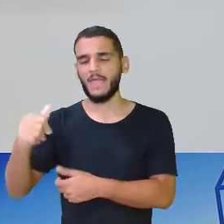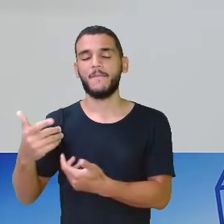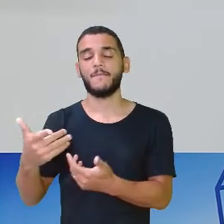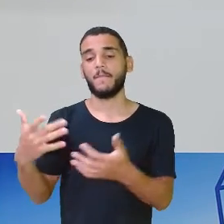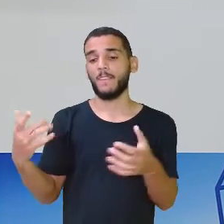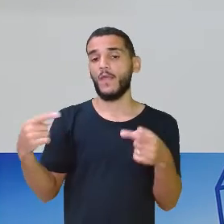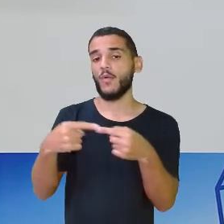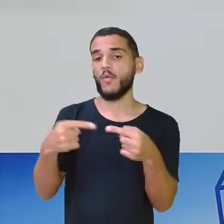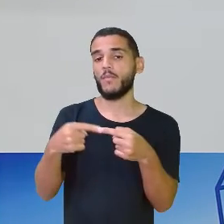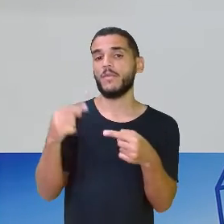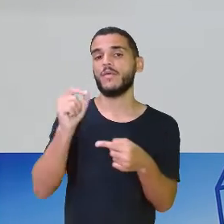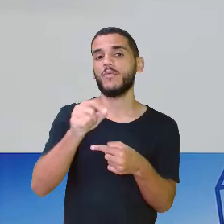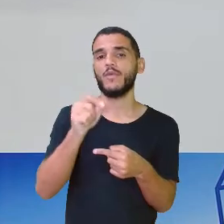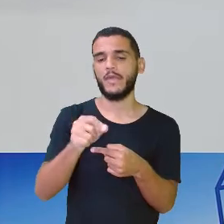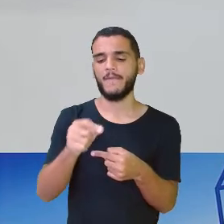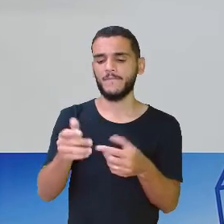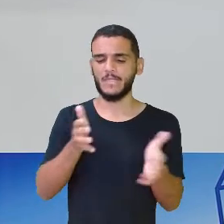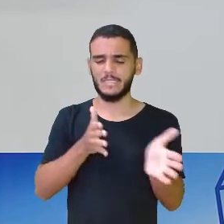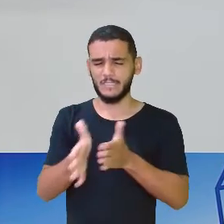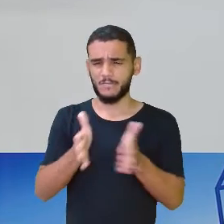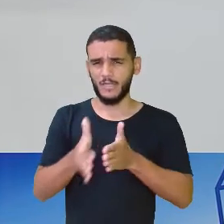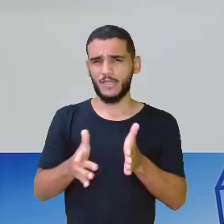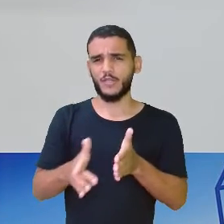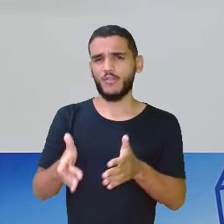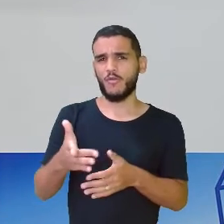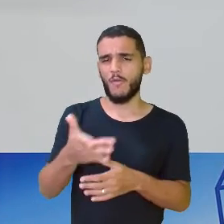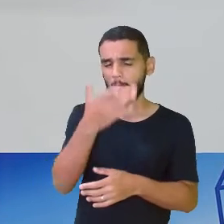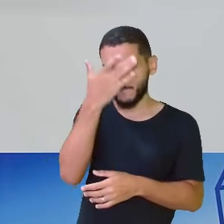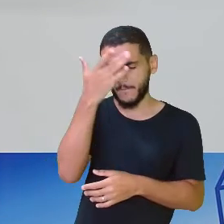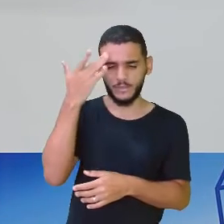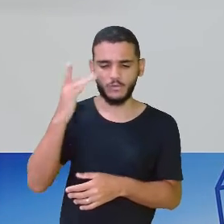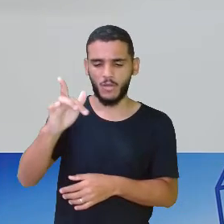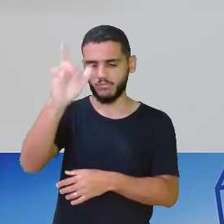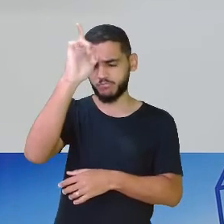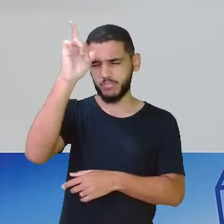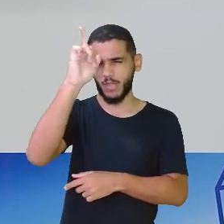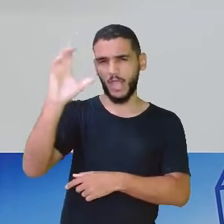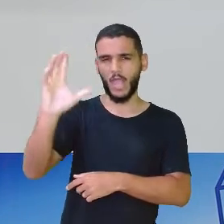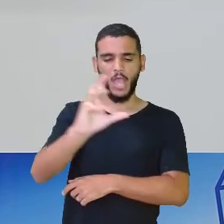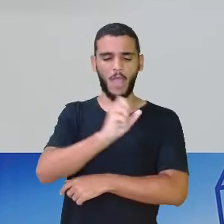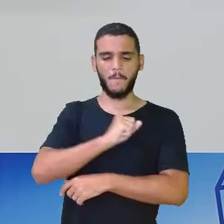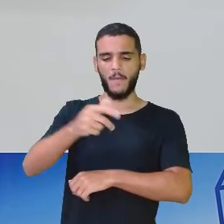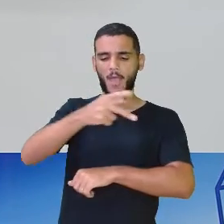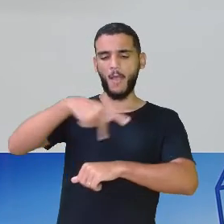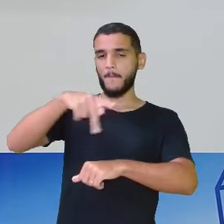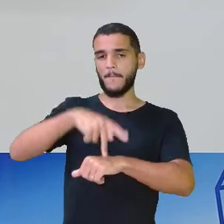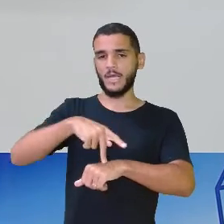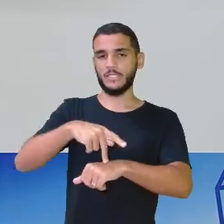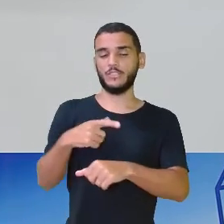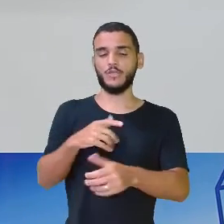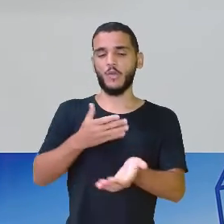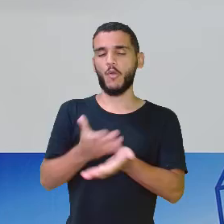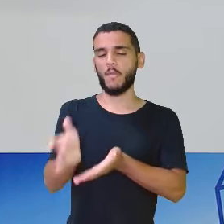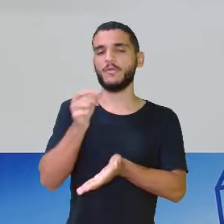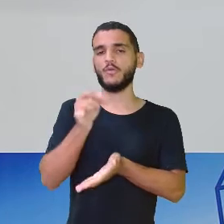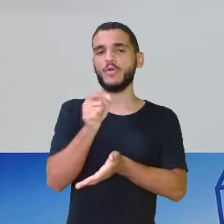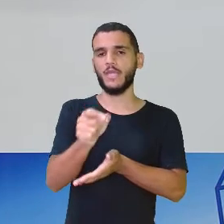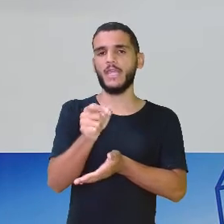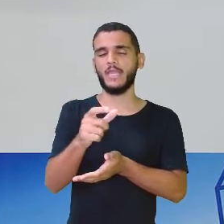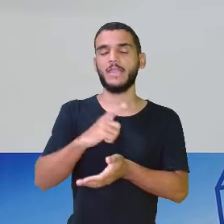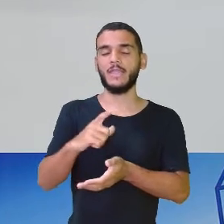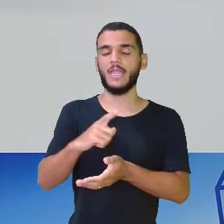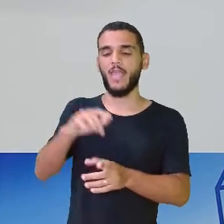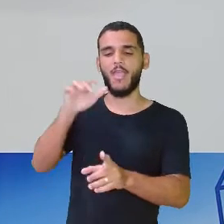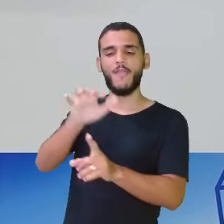nacionalismo extremado, né, alemão, ele começa a fazer também campanha contra